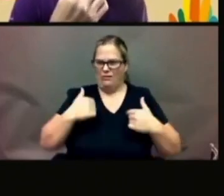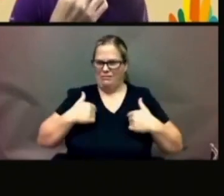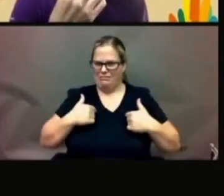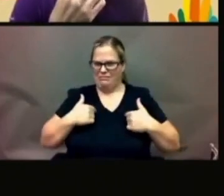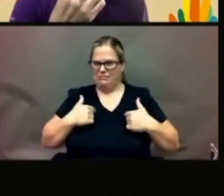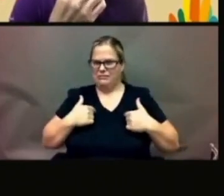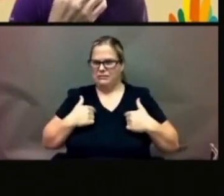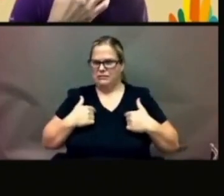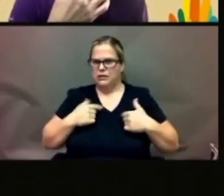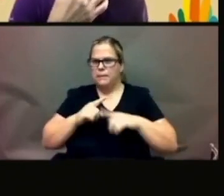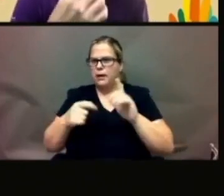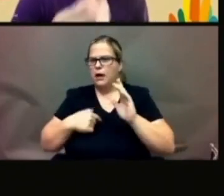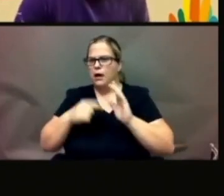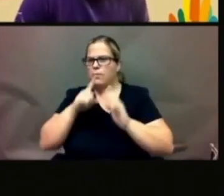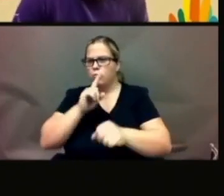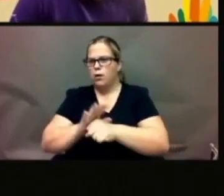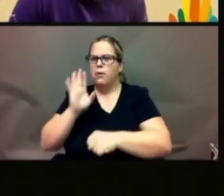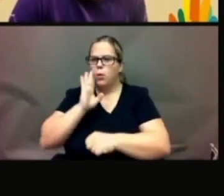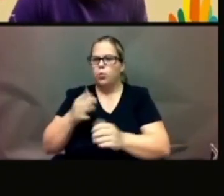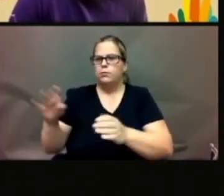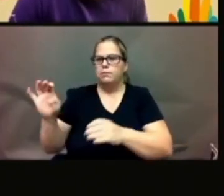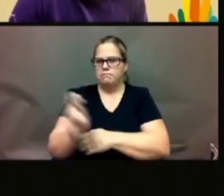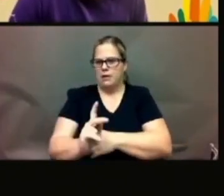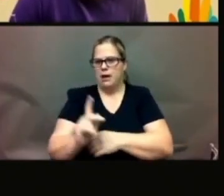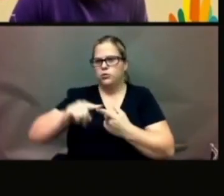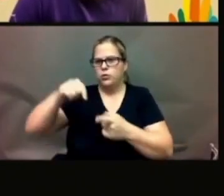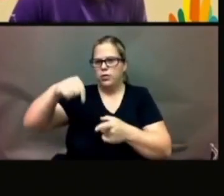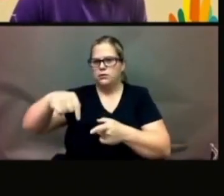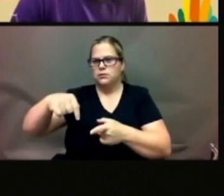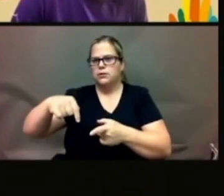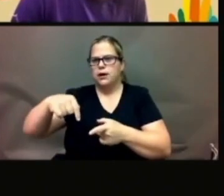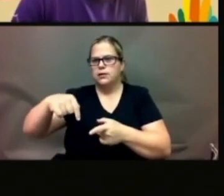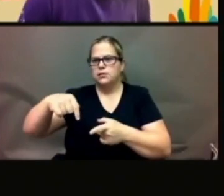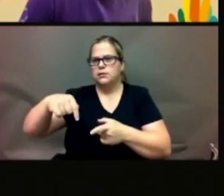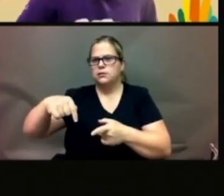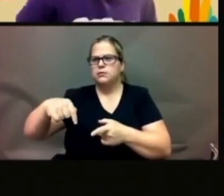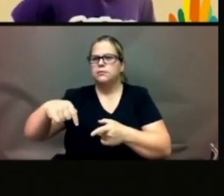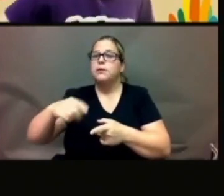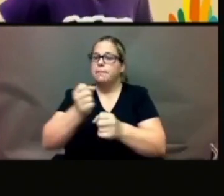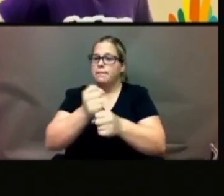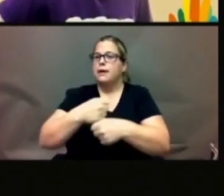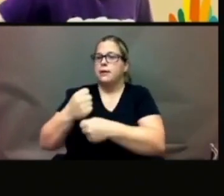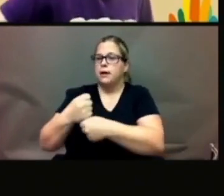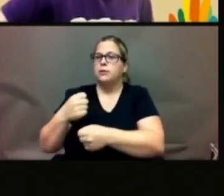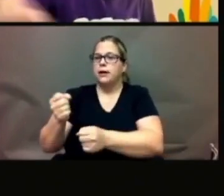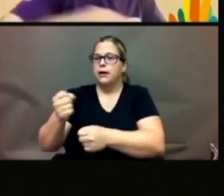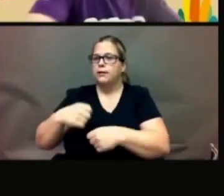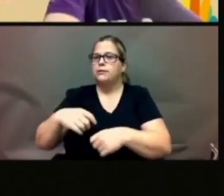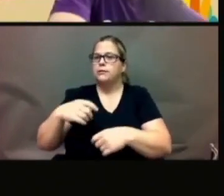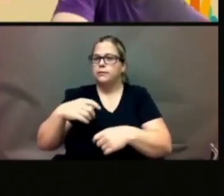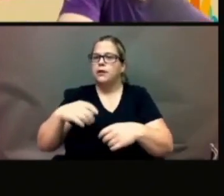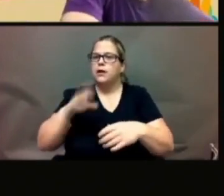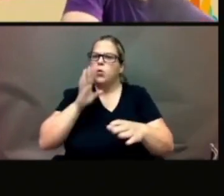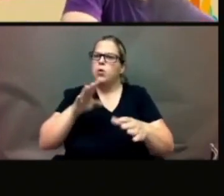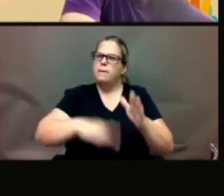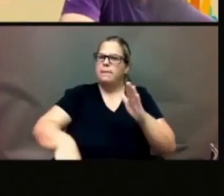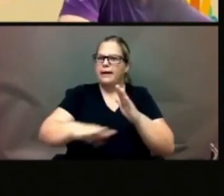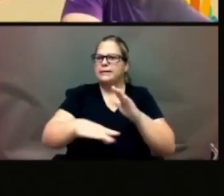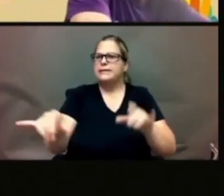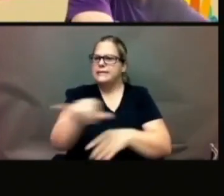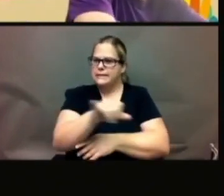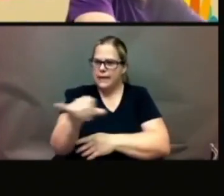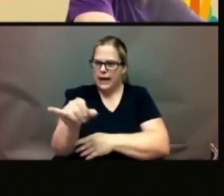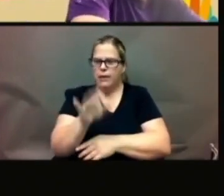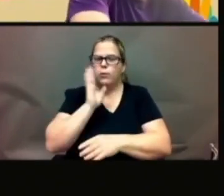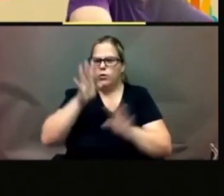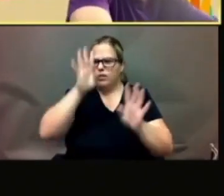talvez seja pequeninha, parece parecer pequenininha aqui na minha tela, mas já já a gente vai mostrar isso de novo. A Makemake... Isso aqui é